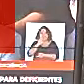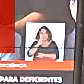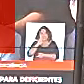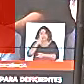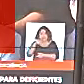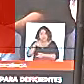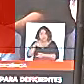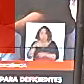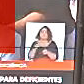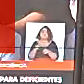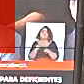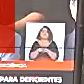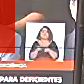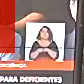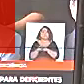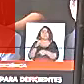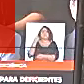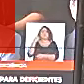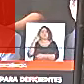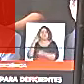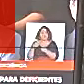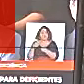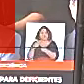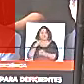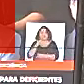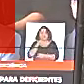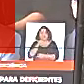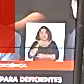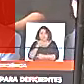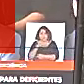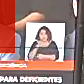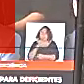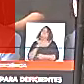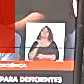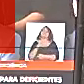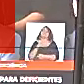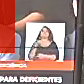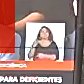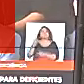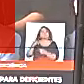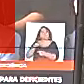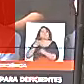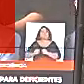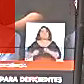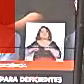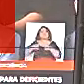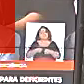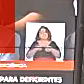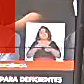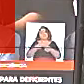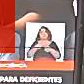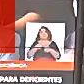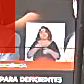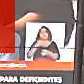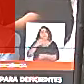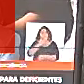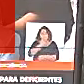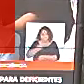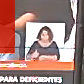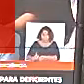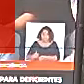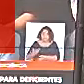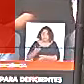nossa, né, Defensoria Pública. Doutor Estevão Machado é defensor público. Neste ato representa também o doutor Luiz